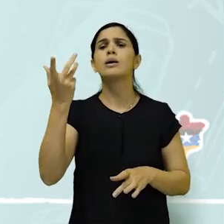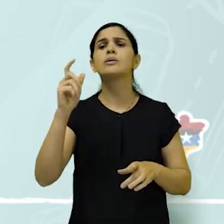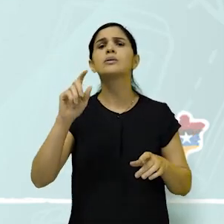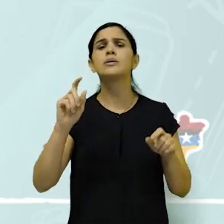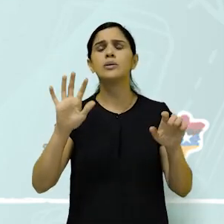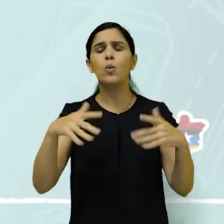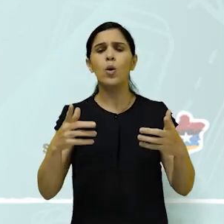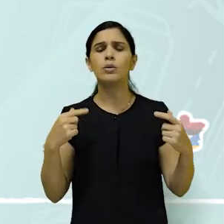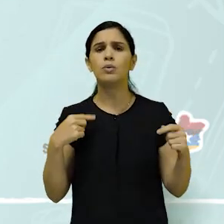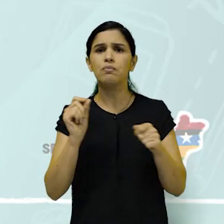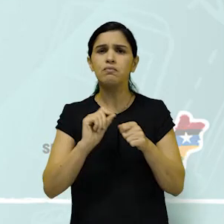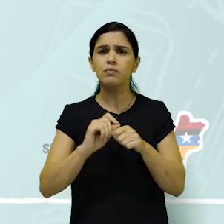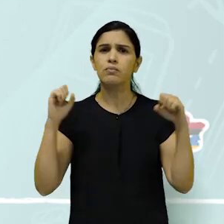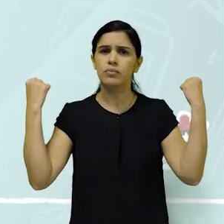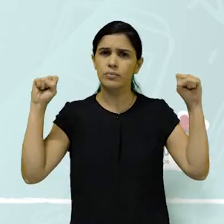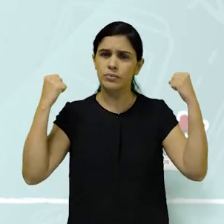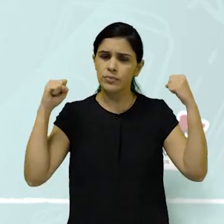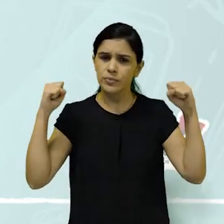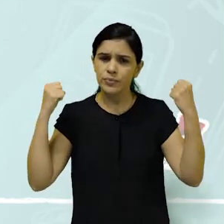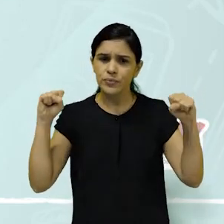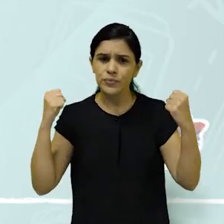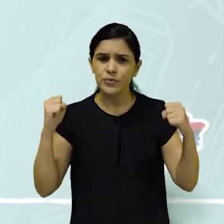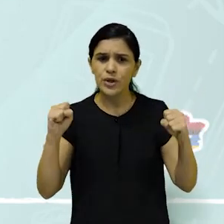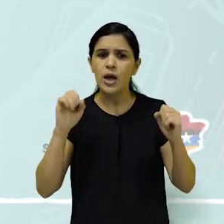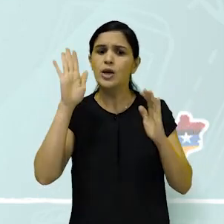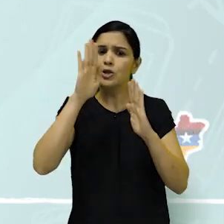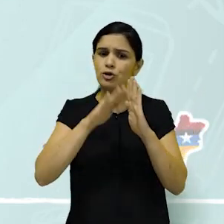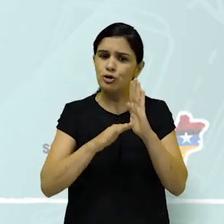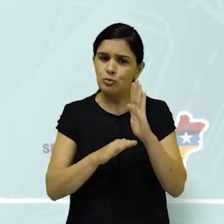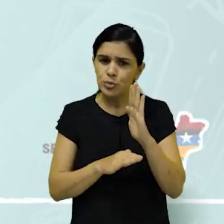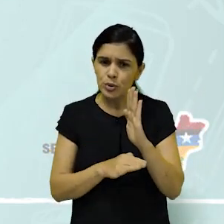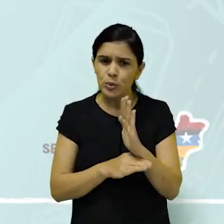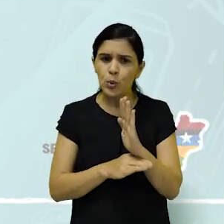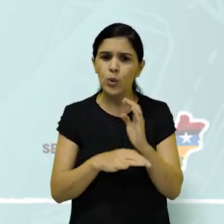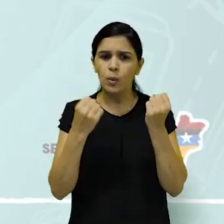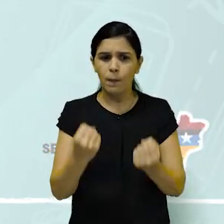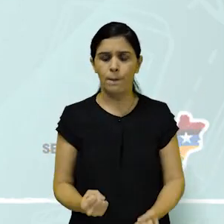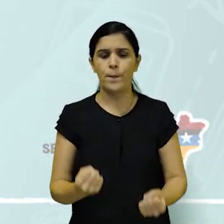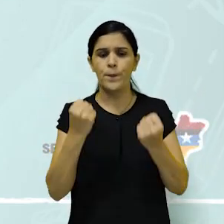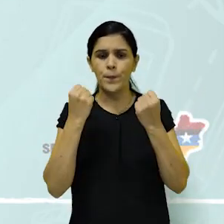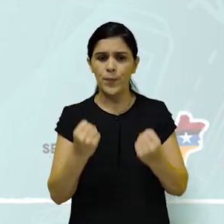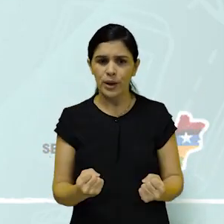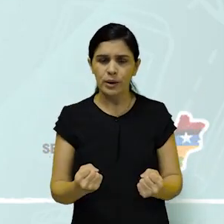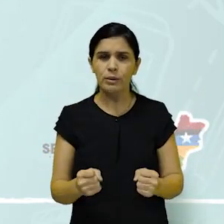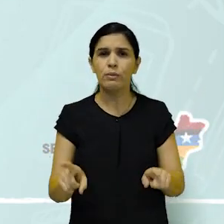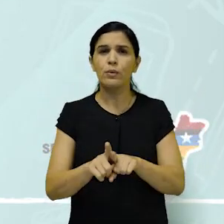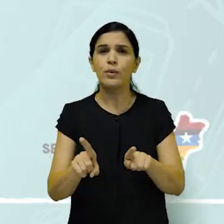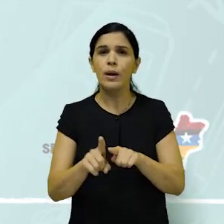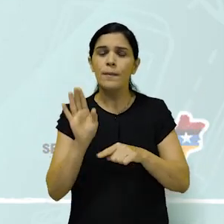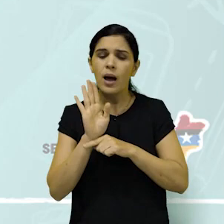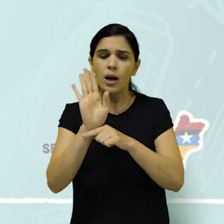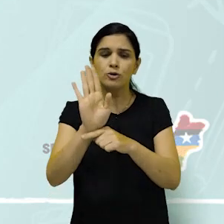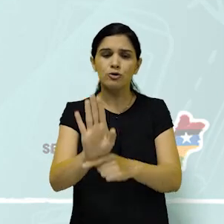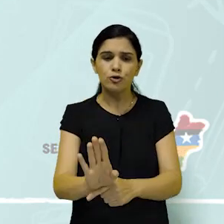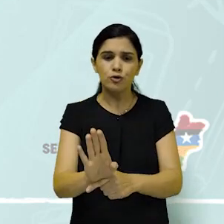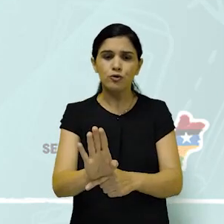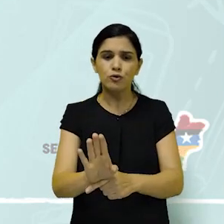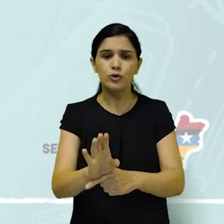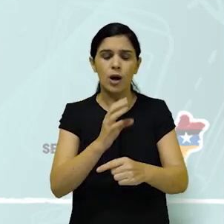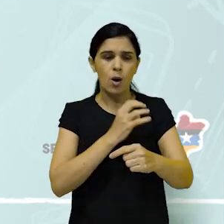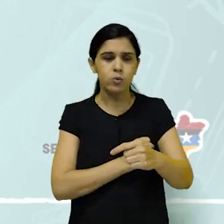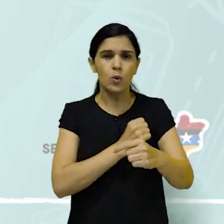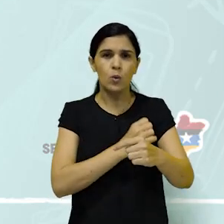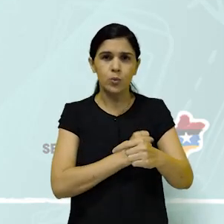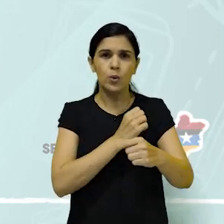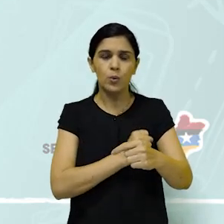peso, reduz a pressão arterial, ajuda a controlar a glicemia, fortalece ossos